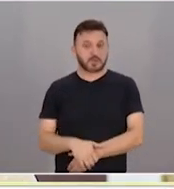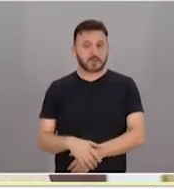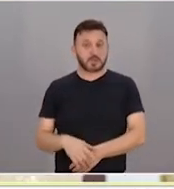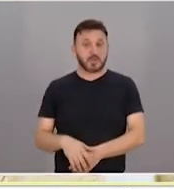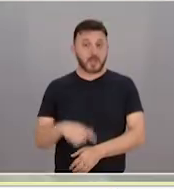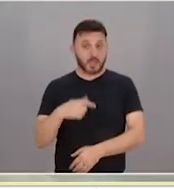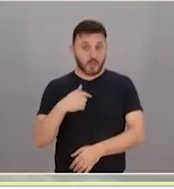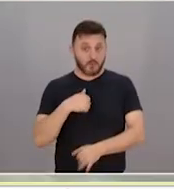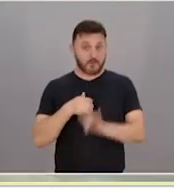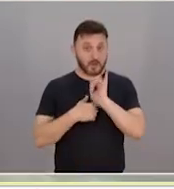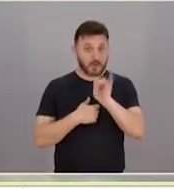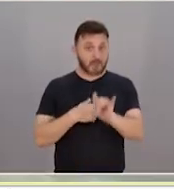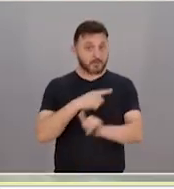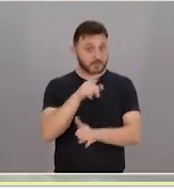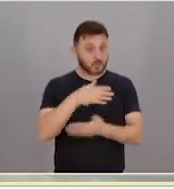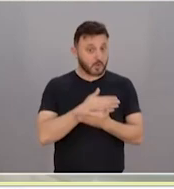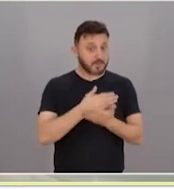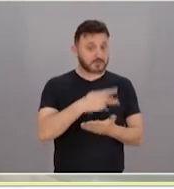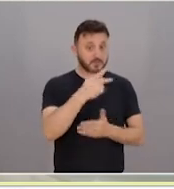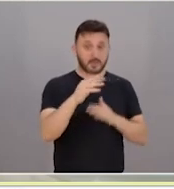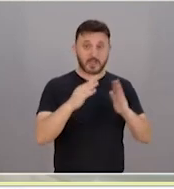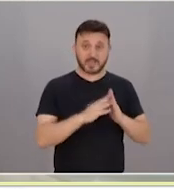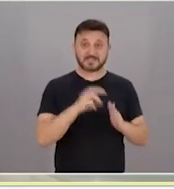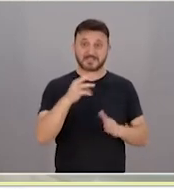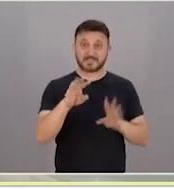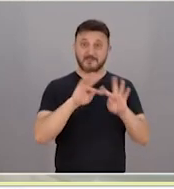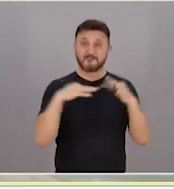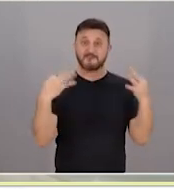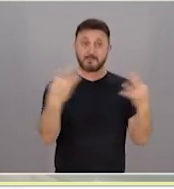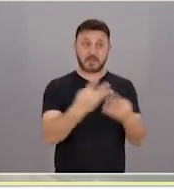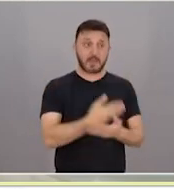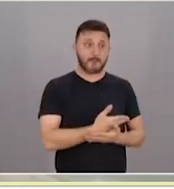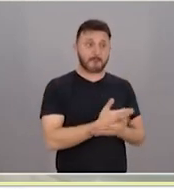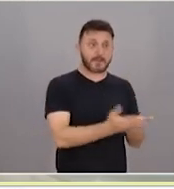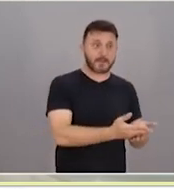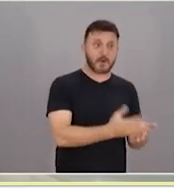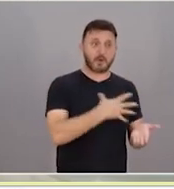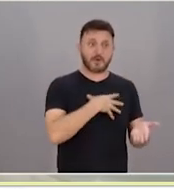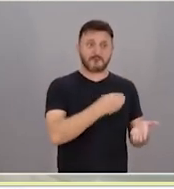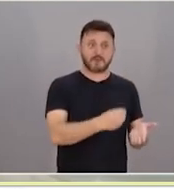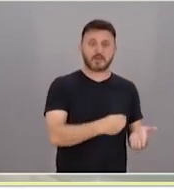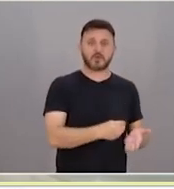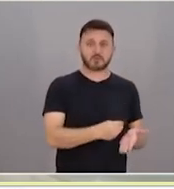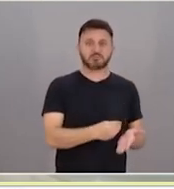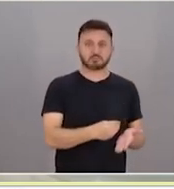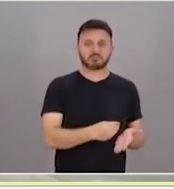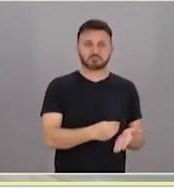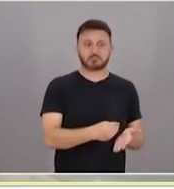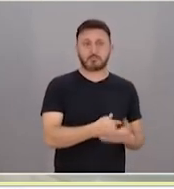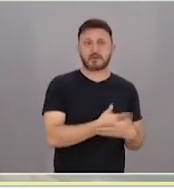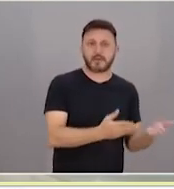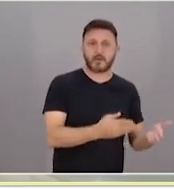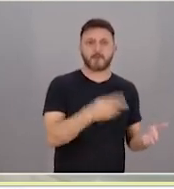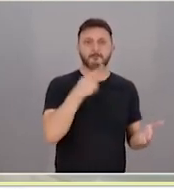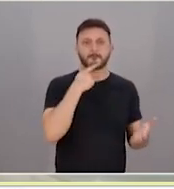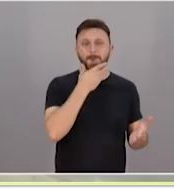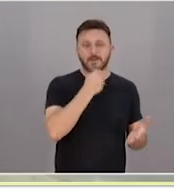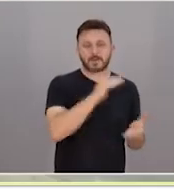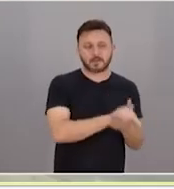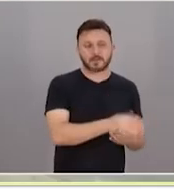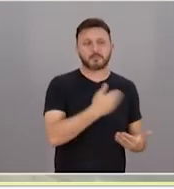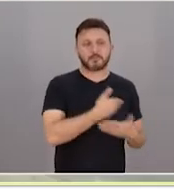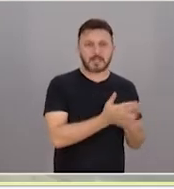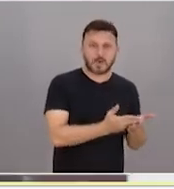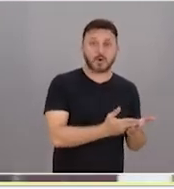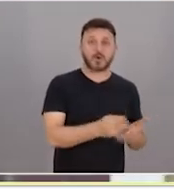Eu disse, começa em casa. Se tua família se perdeu, minha filha, meu filho, dobra o joelho e vamos evangelizar, e vamos pregar, e vamos